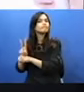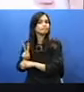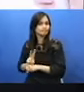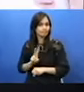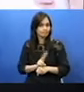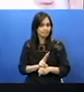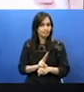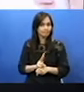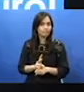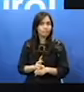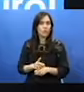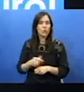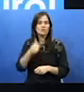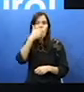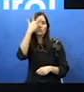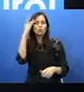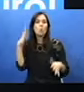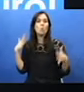com motoristas,